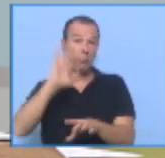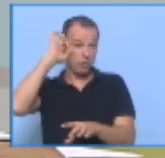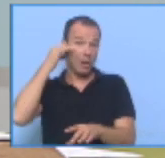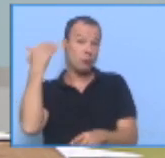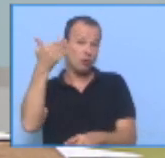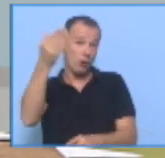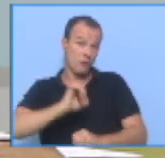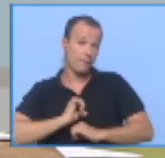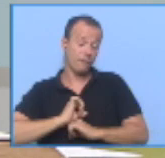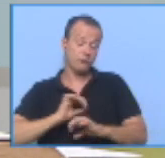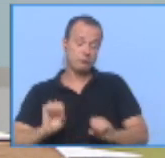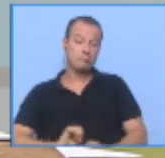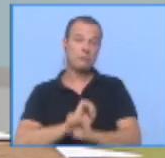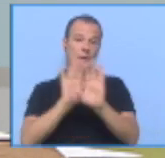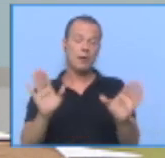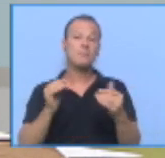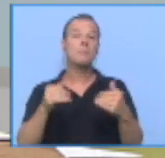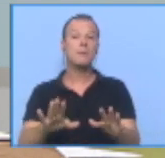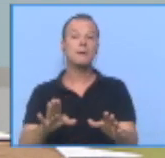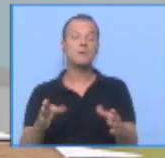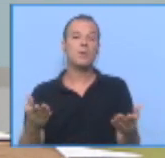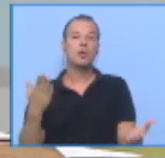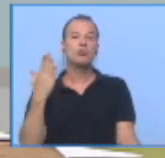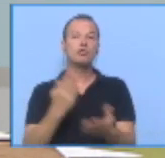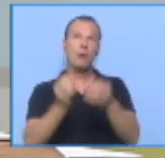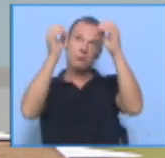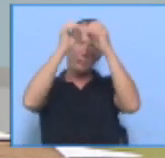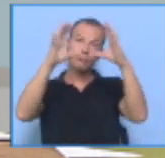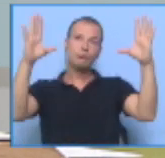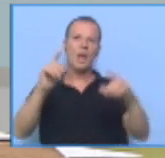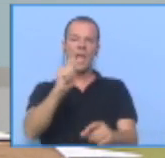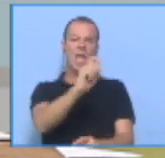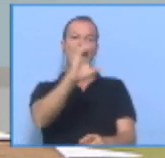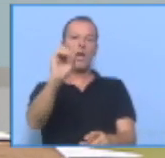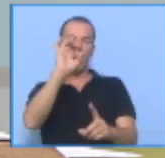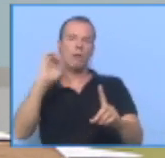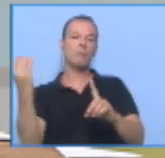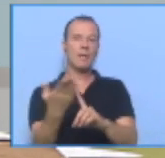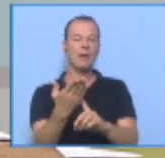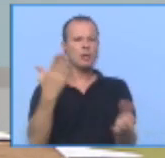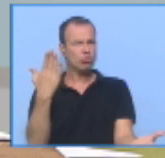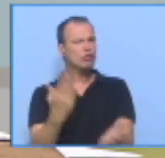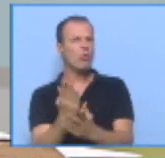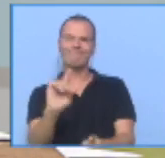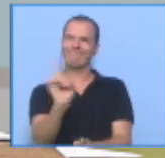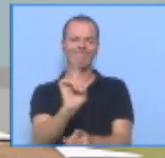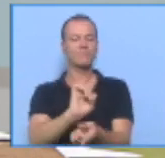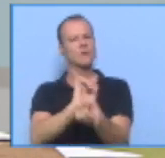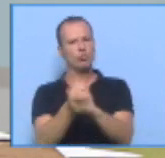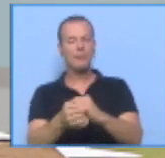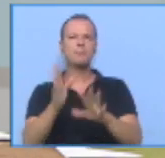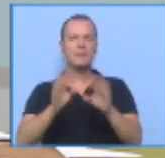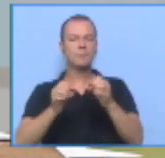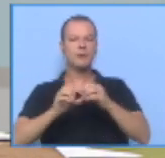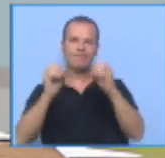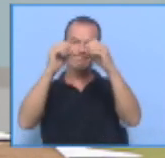mas é bom não ficarmos simplesmente numa concepção ecológica apenas ambiental. Temos que ter um olhar mais abrangente. Aquilo que o